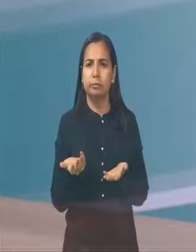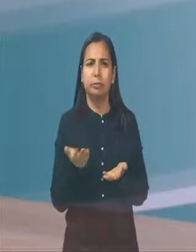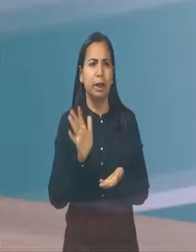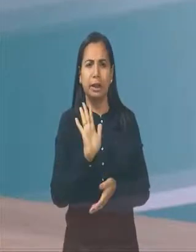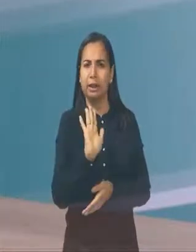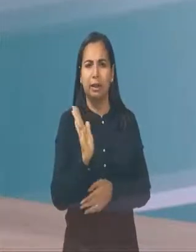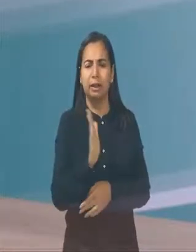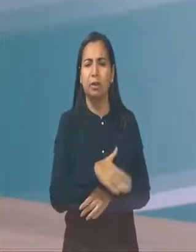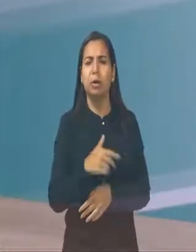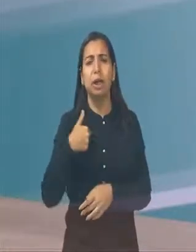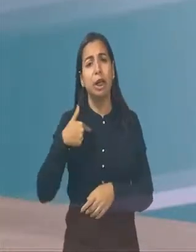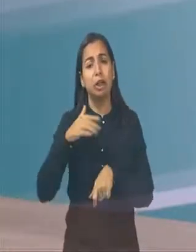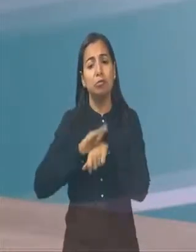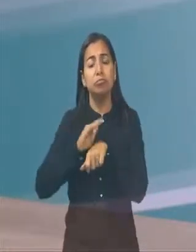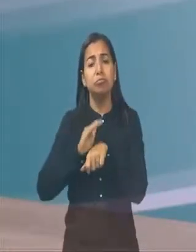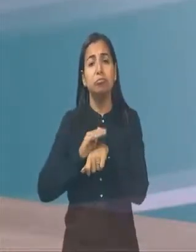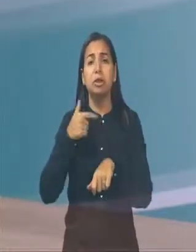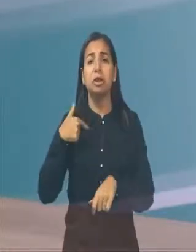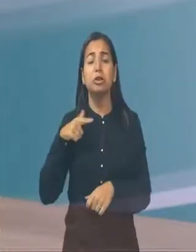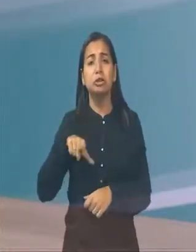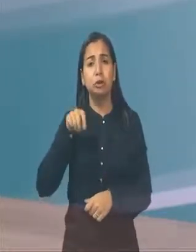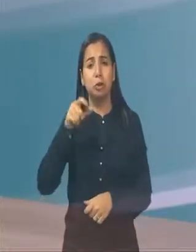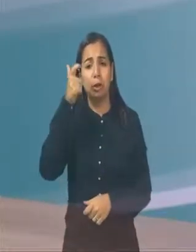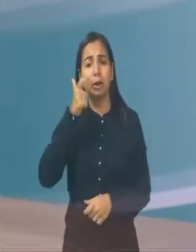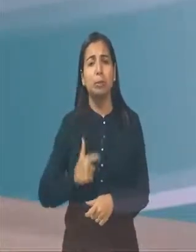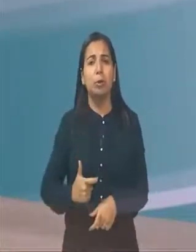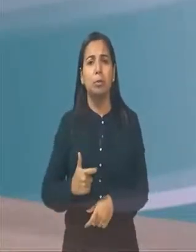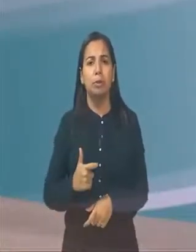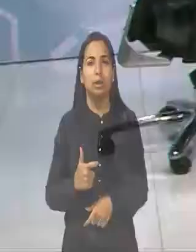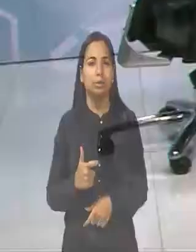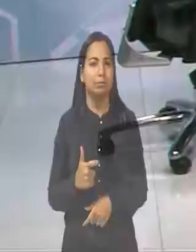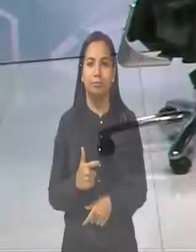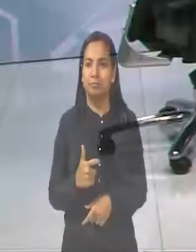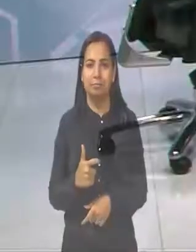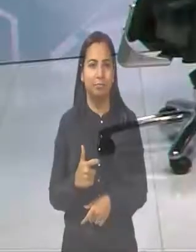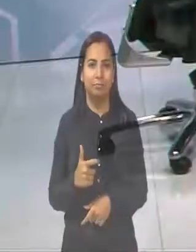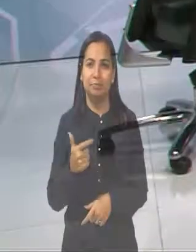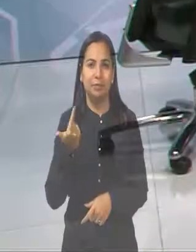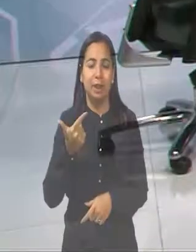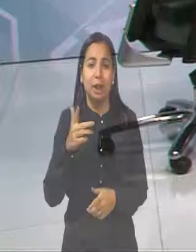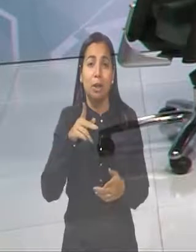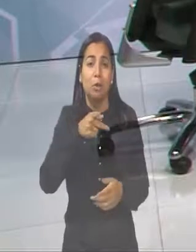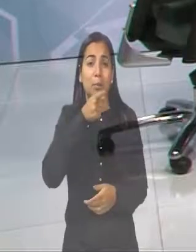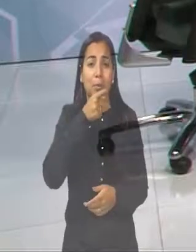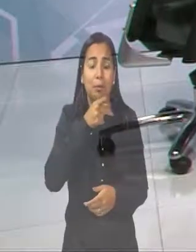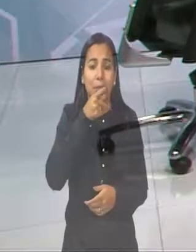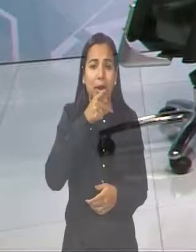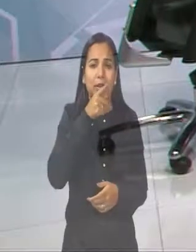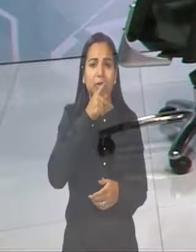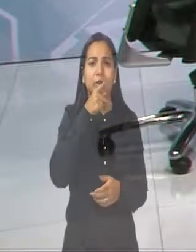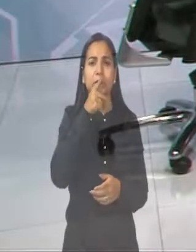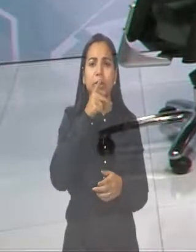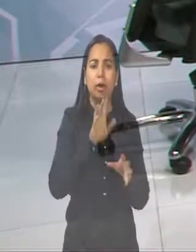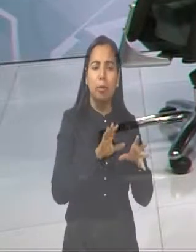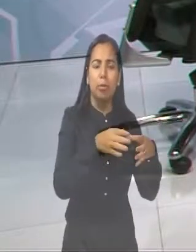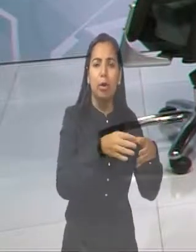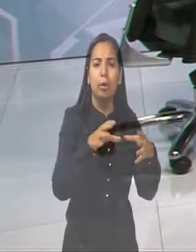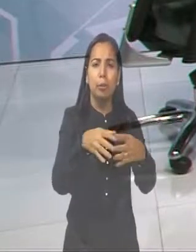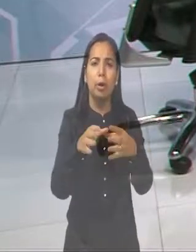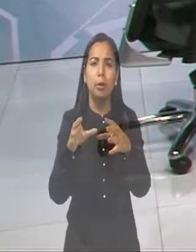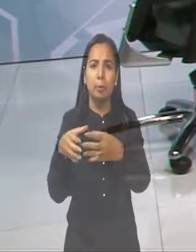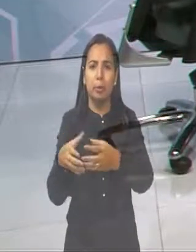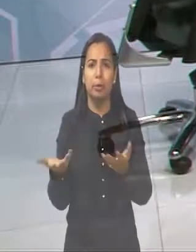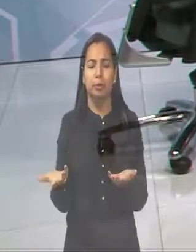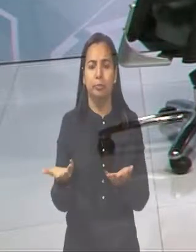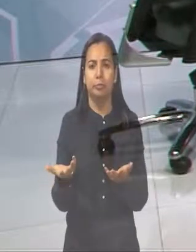escolher por mim? Entendeu? Nós não temos partidos orgânicos. Aí nós falamos de